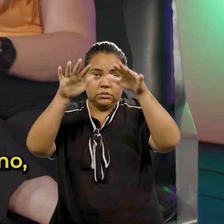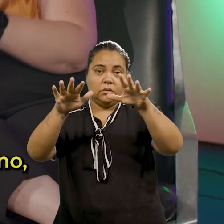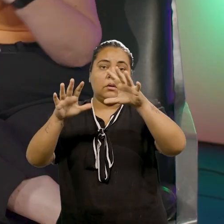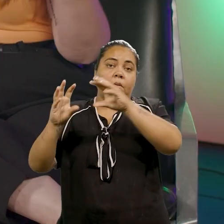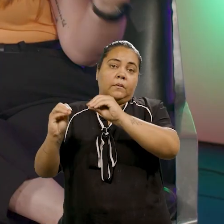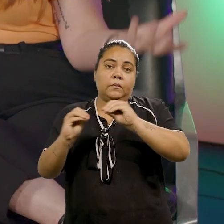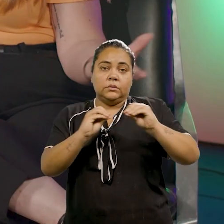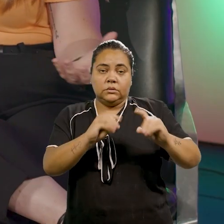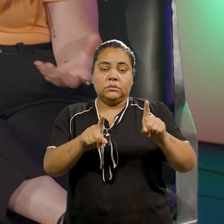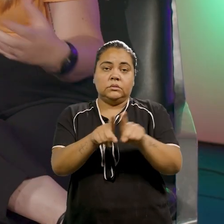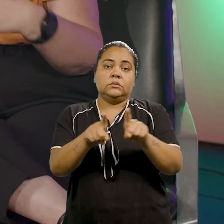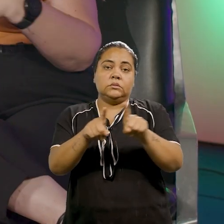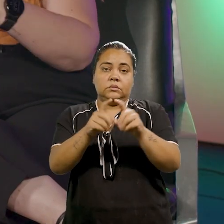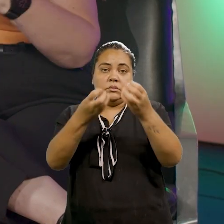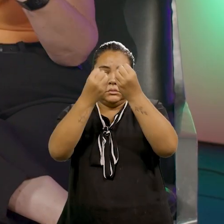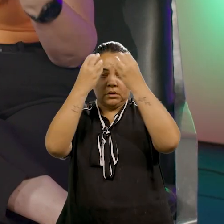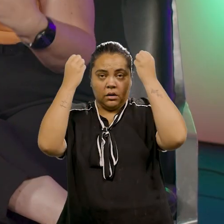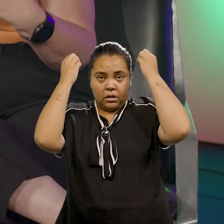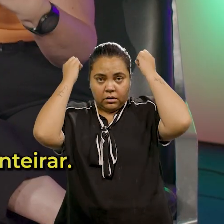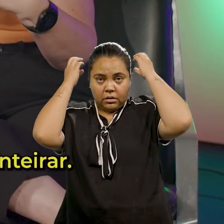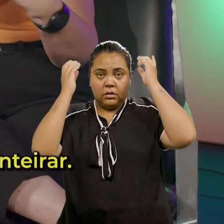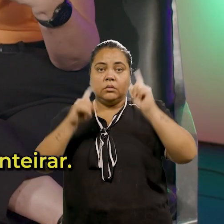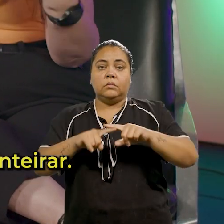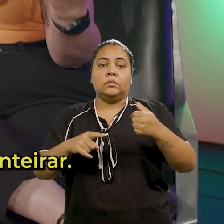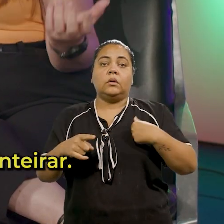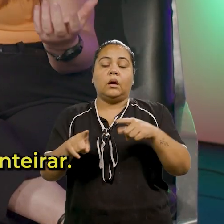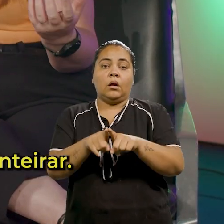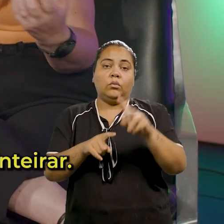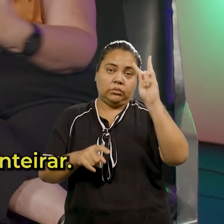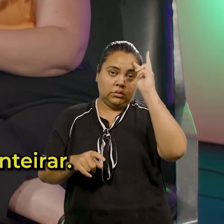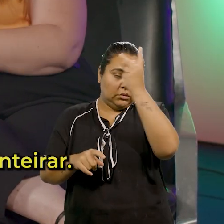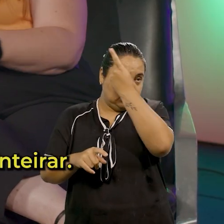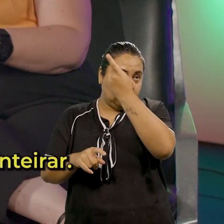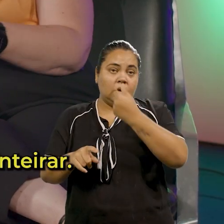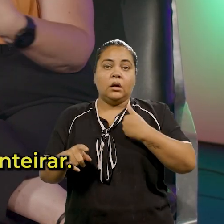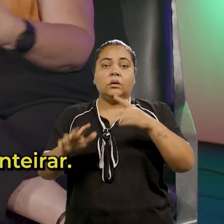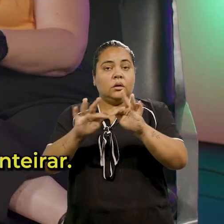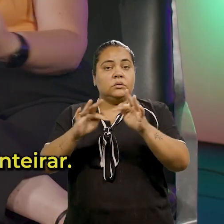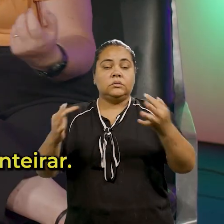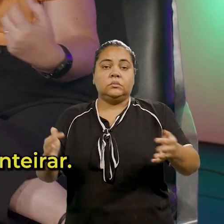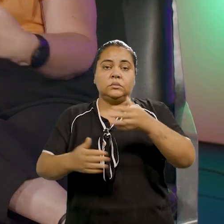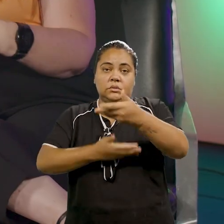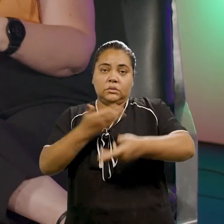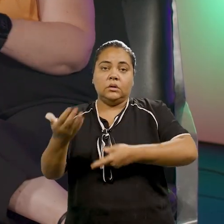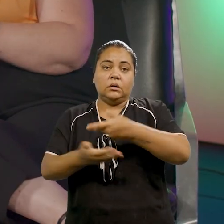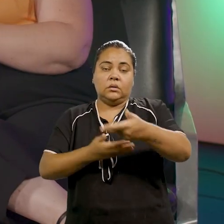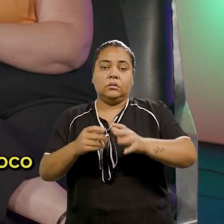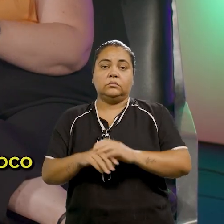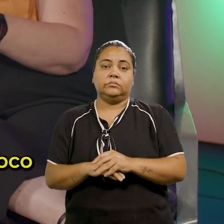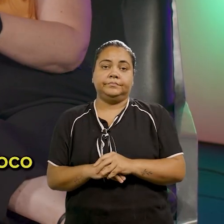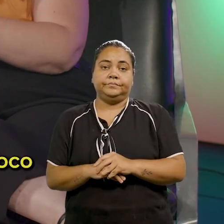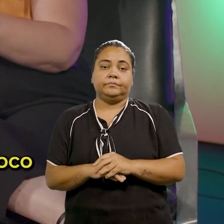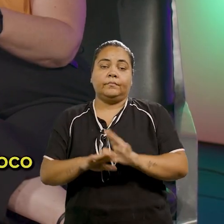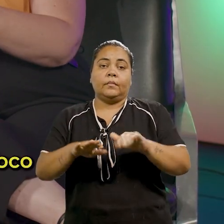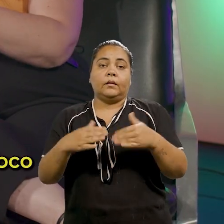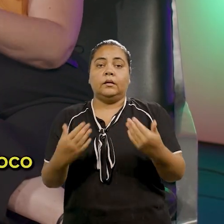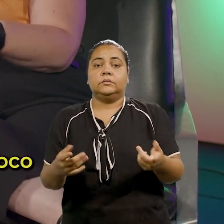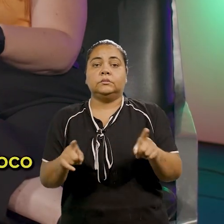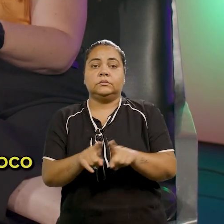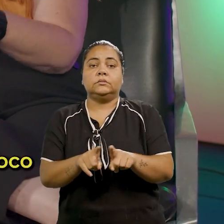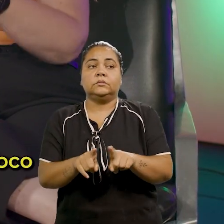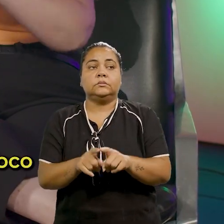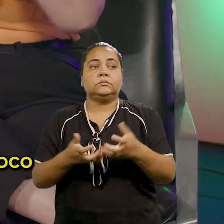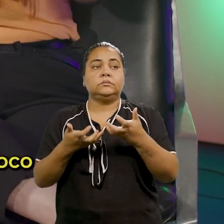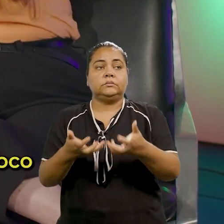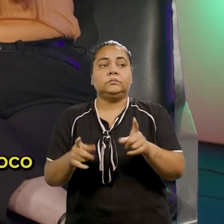levar a neurodiversidade, porque o TDAH ele é bem mais simples de se inteirar. Né? A gente tem, querendo ou